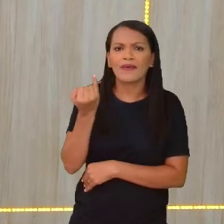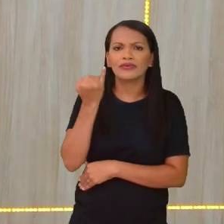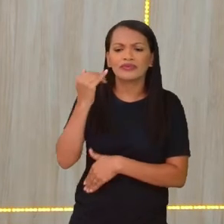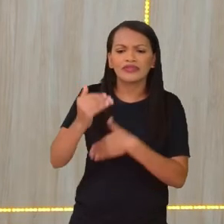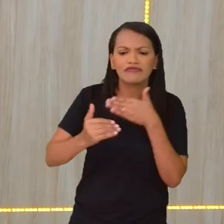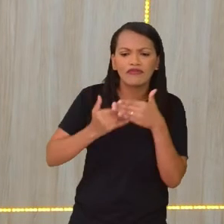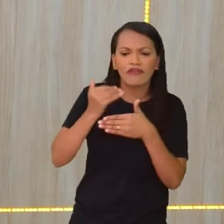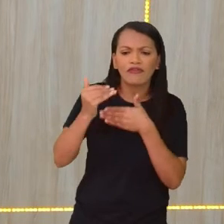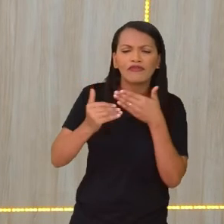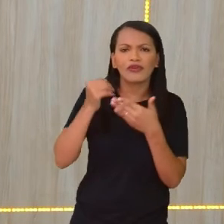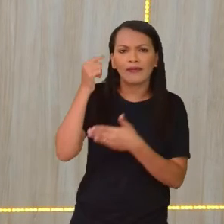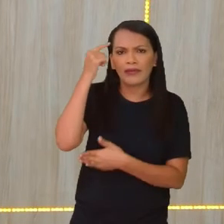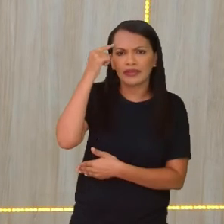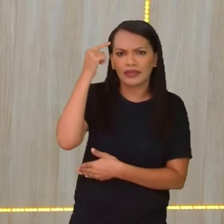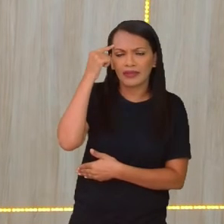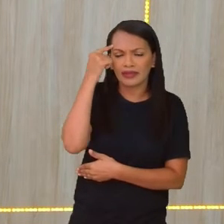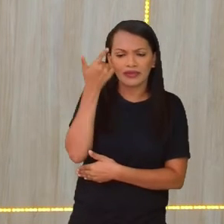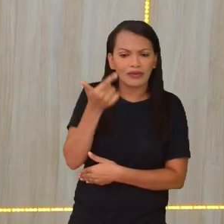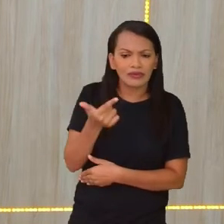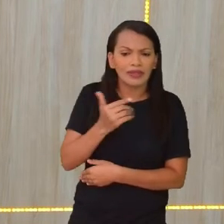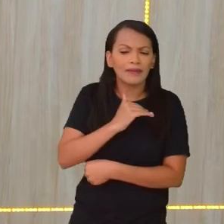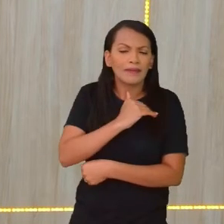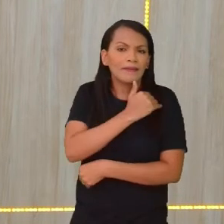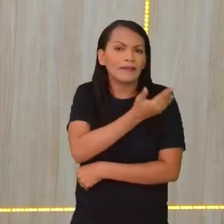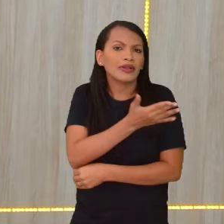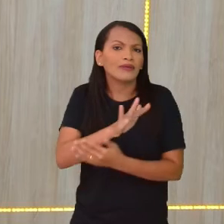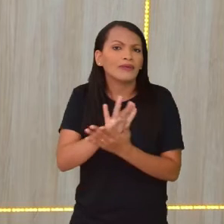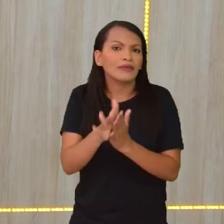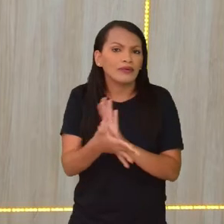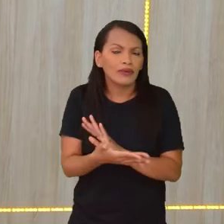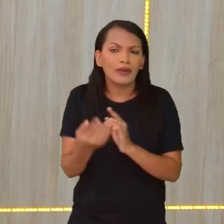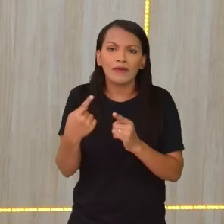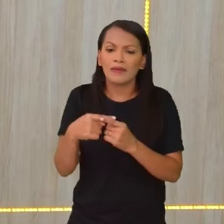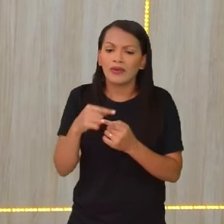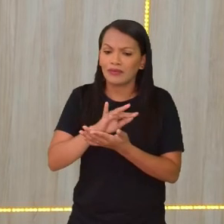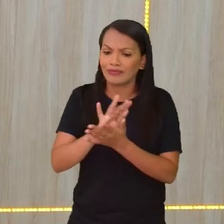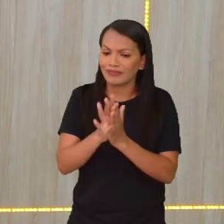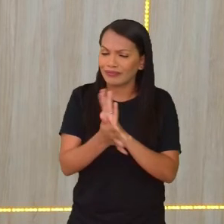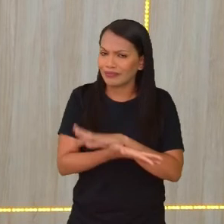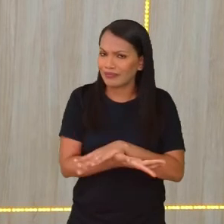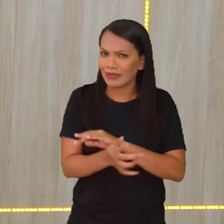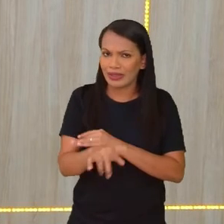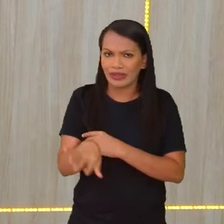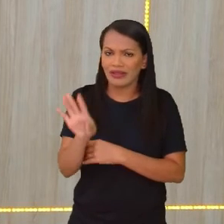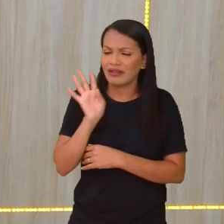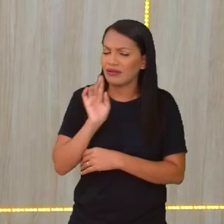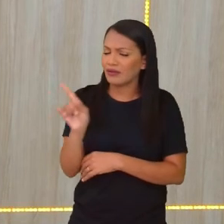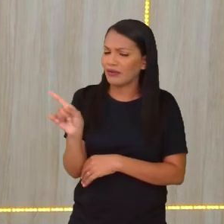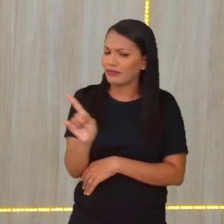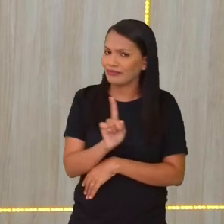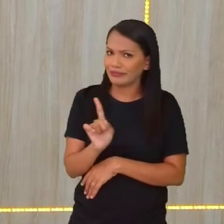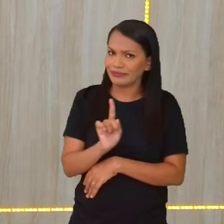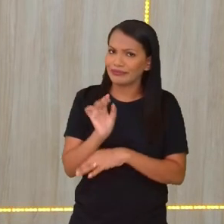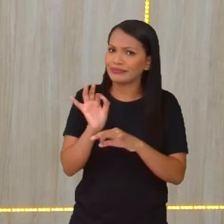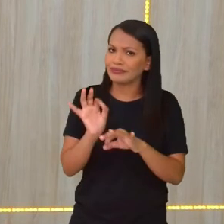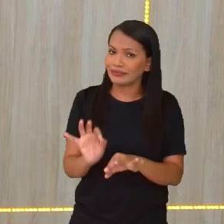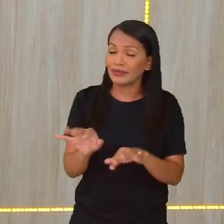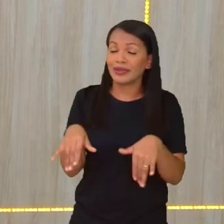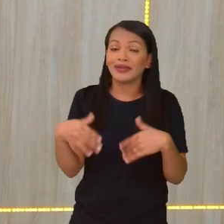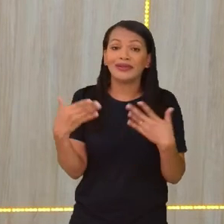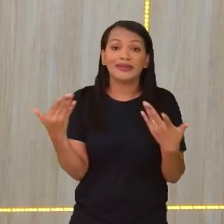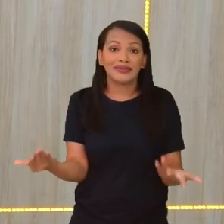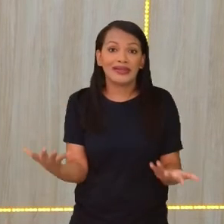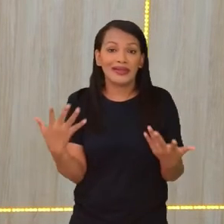esse pensamento antirracista, porque o racismo não é, de jeito nenhum, uma coisa legal. Exatamente. É isso,